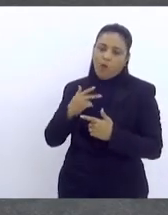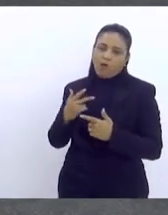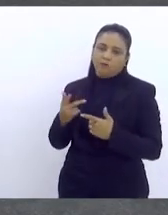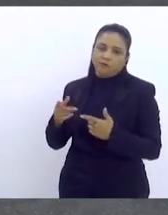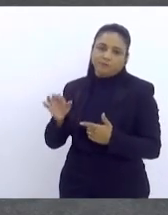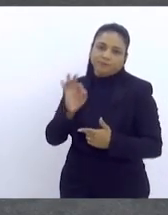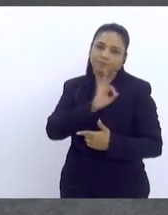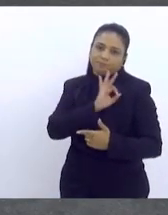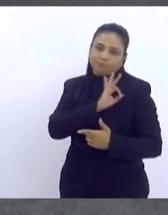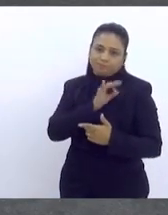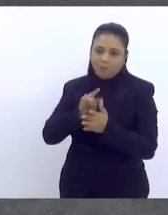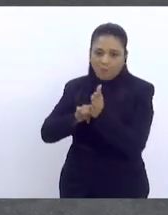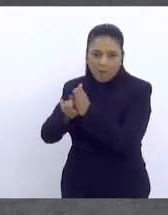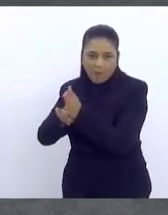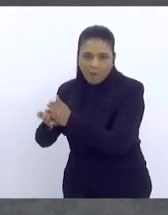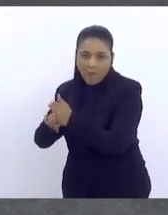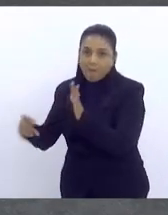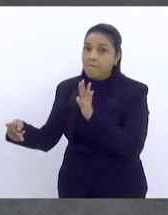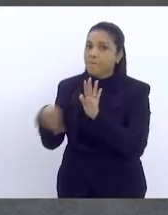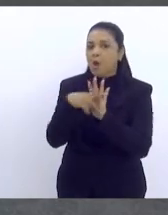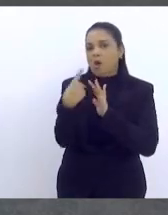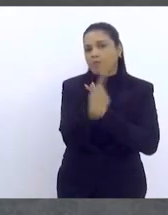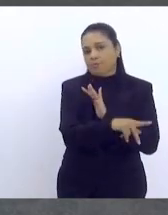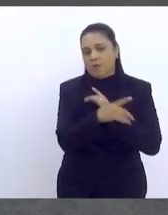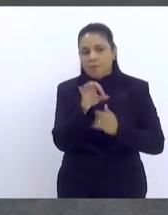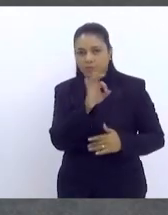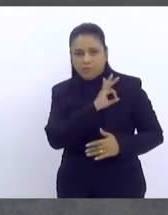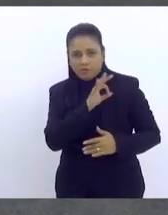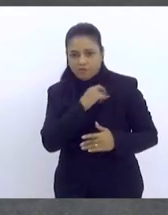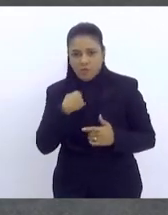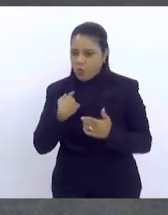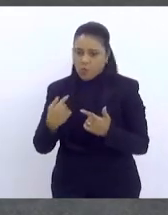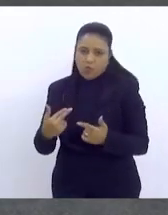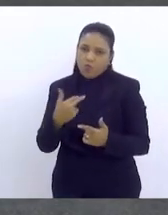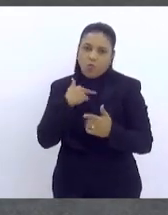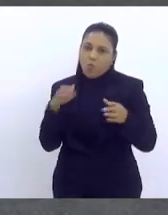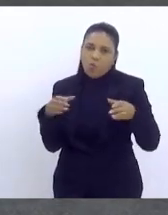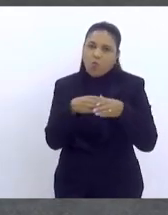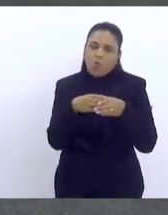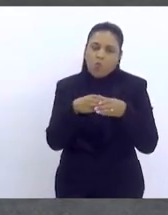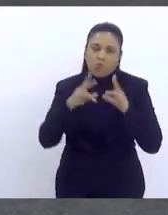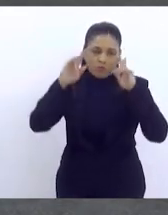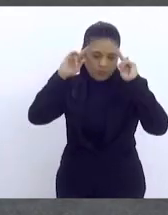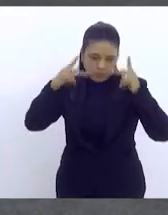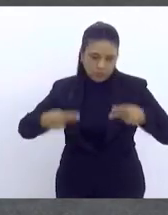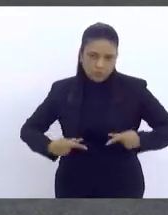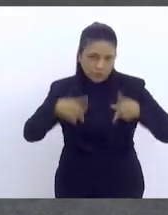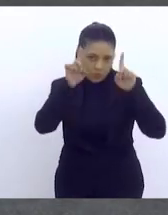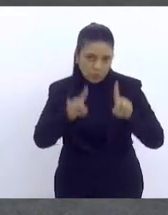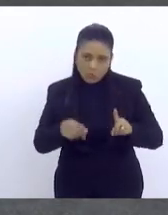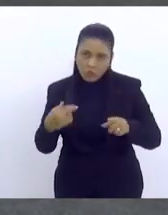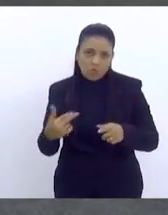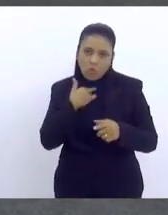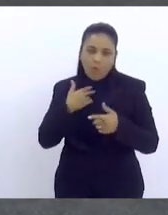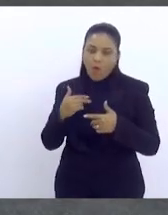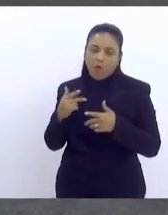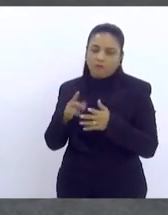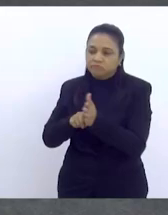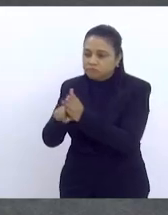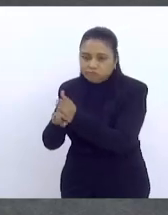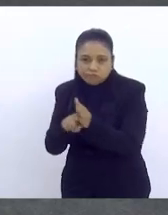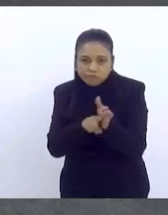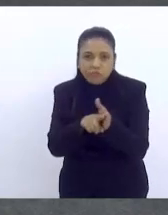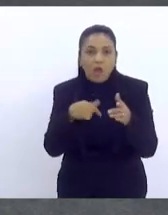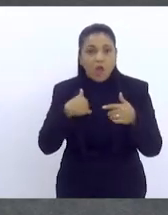nem o trabalho de julgamento do sistema judiciário que a gente faz é acolher Eu acho que eu fico muito